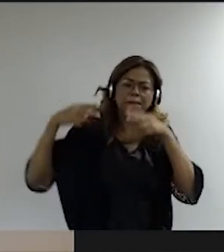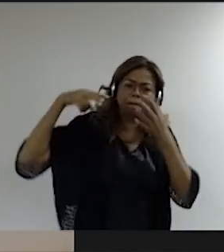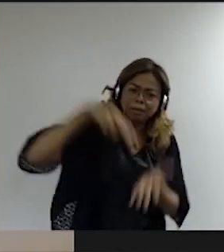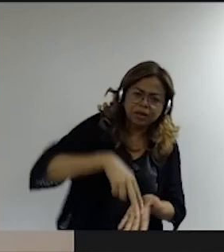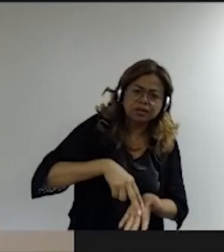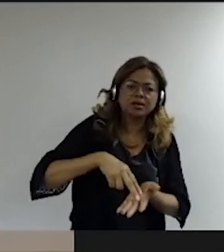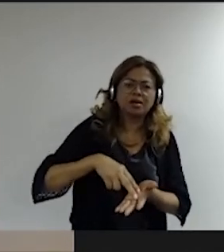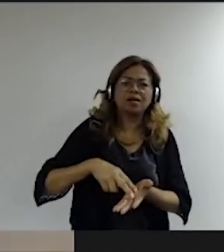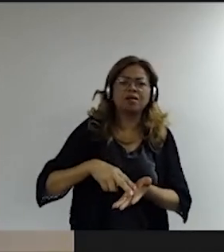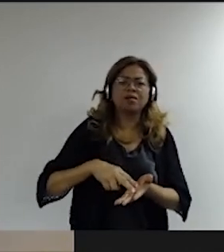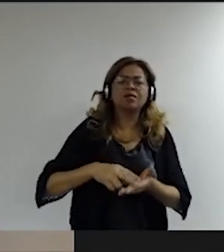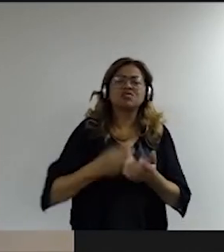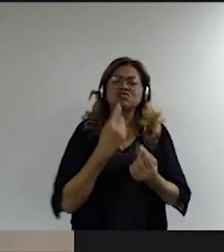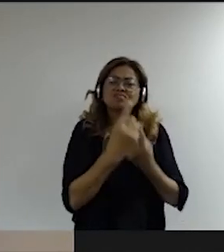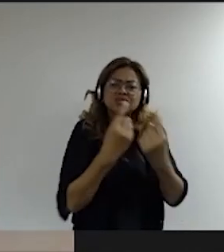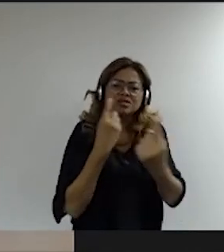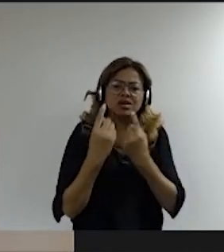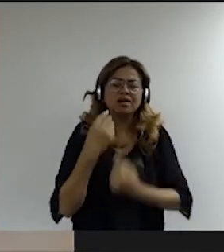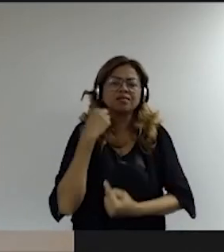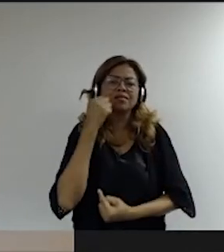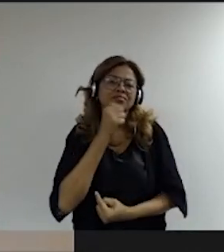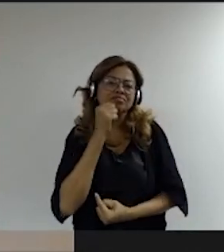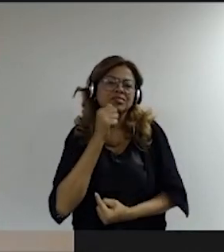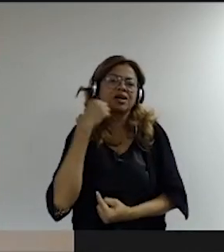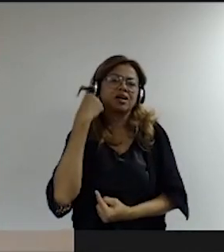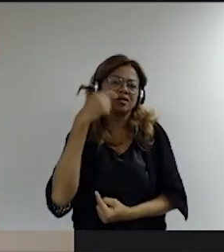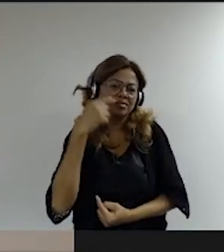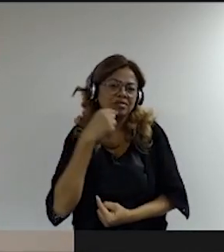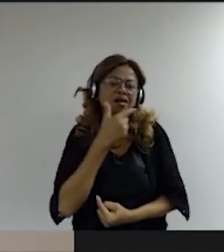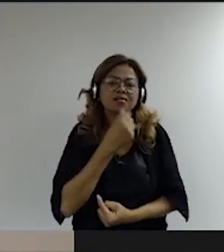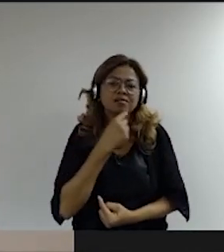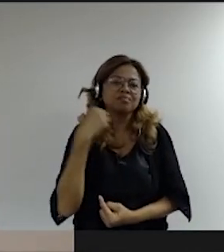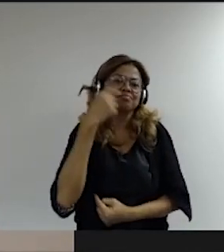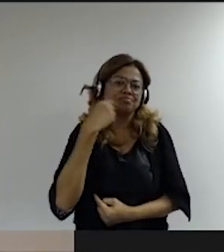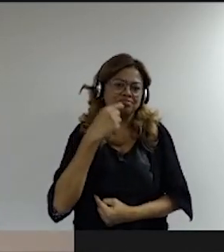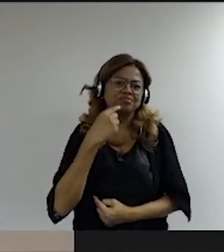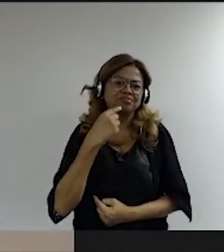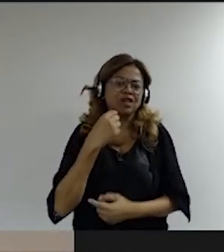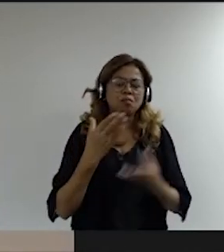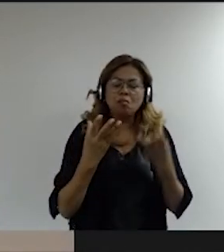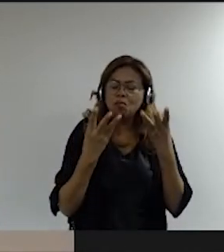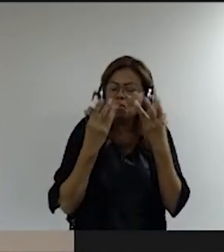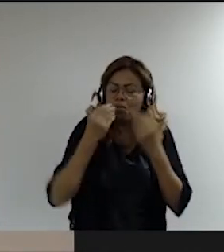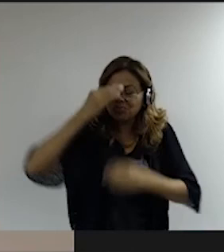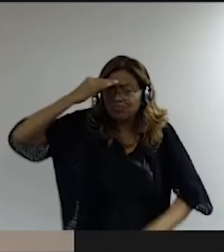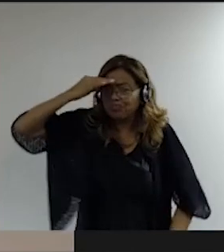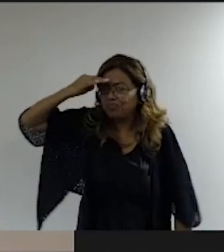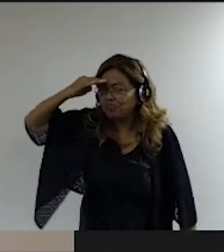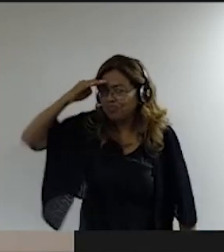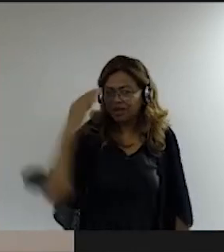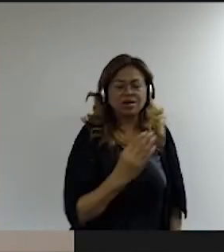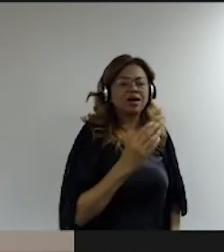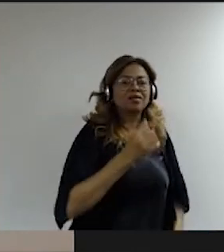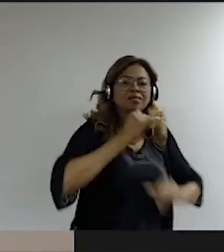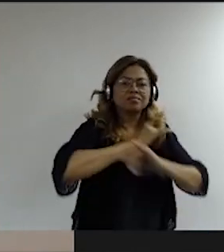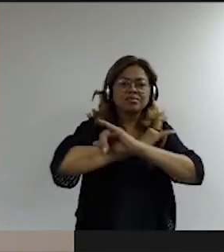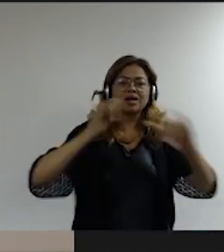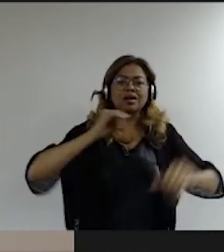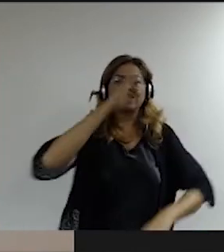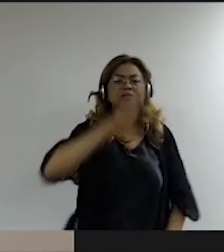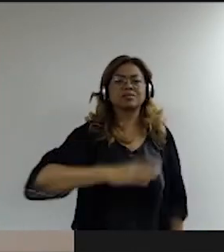independente de cada advogada e de cada advogado. Muito obrigado, declaro encerrado esse